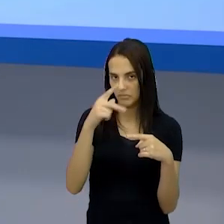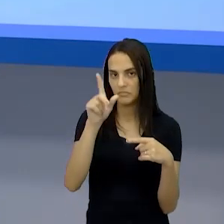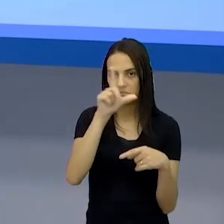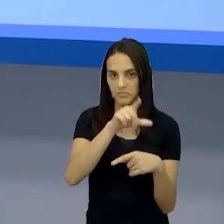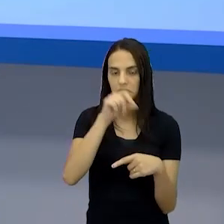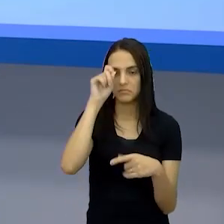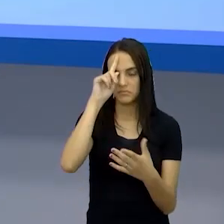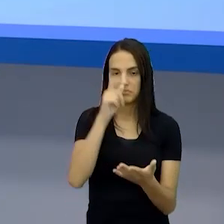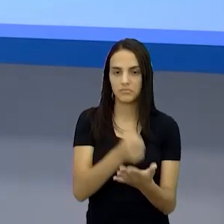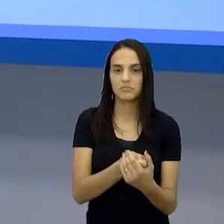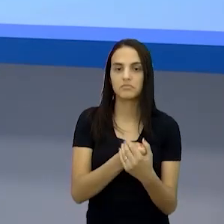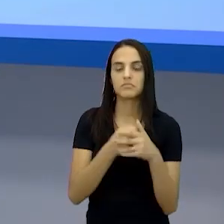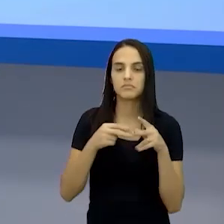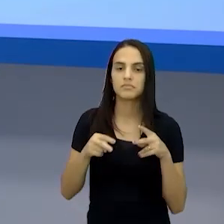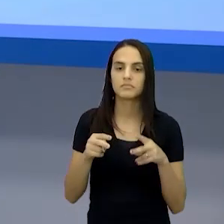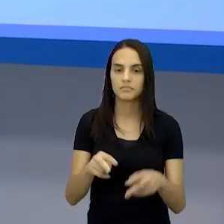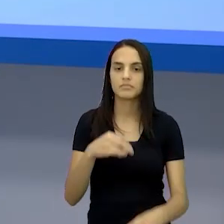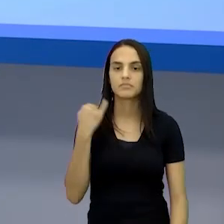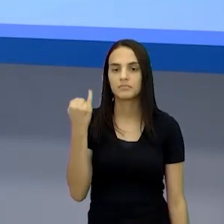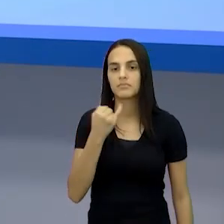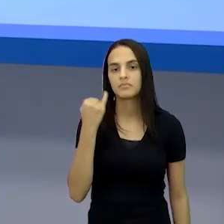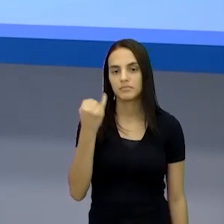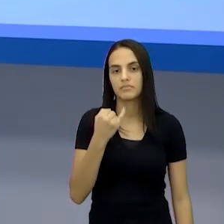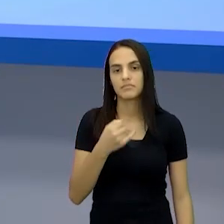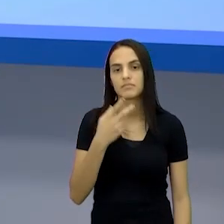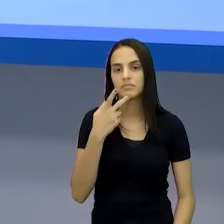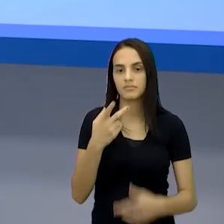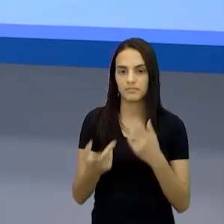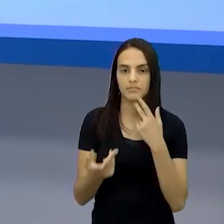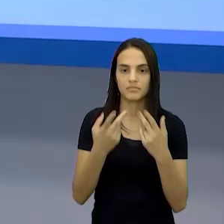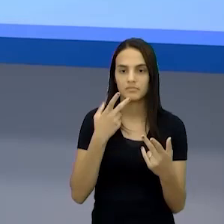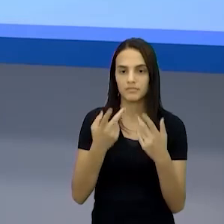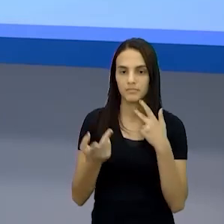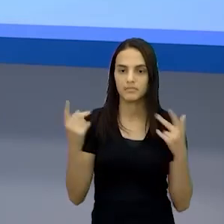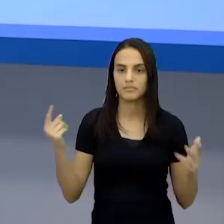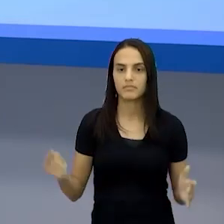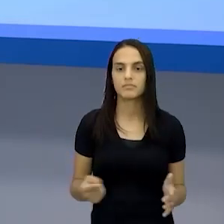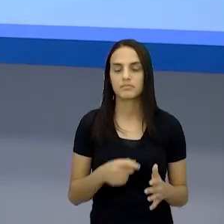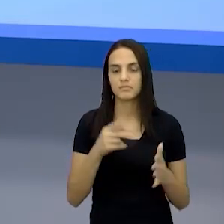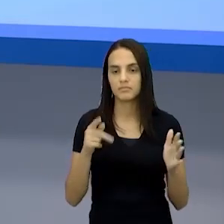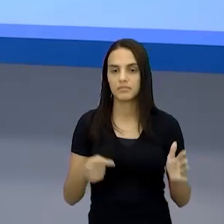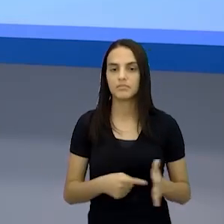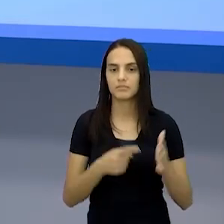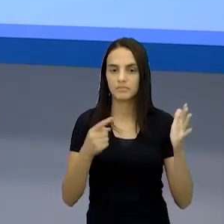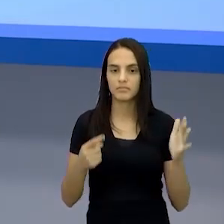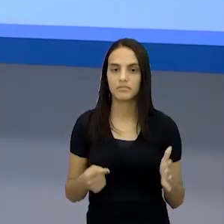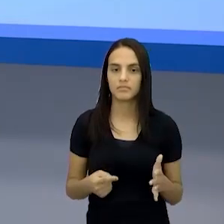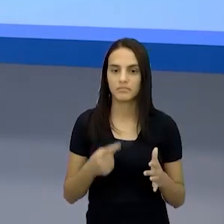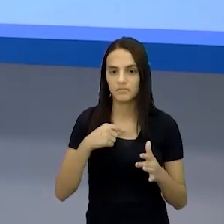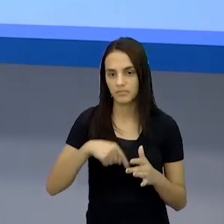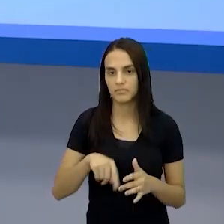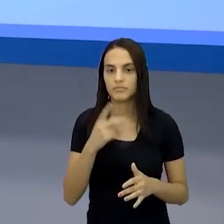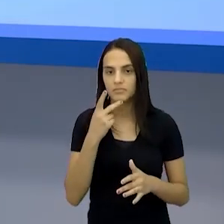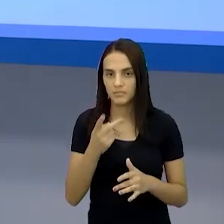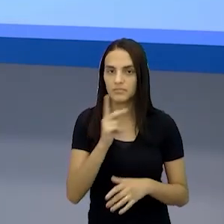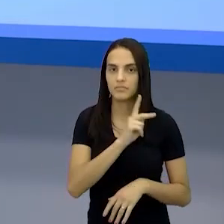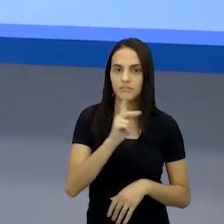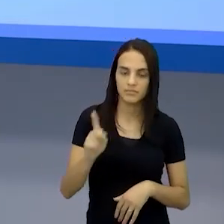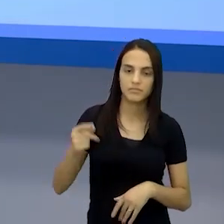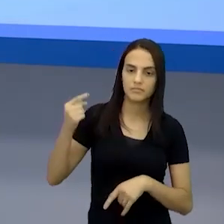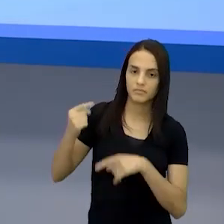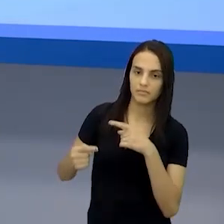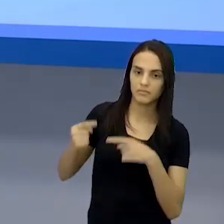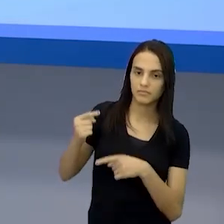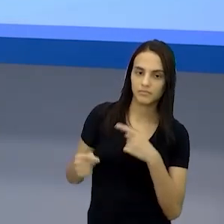escolheu. Então, é sempre importante estar retratando nesse ponto de vista, né? E quando se fala que o professor vai